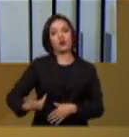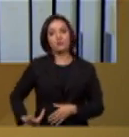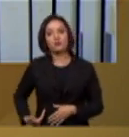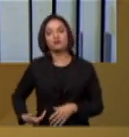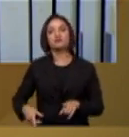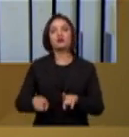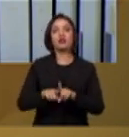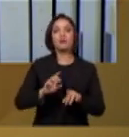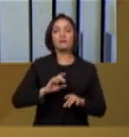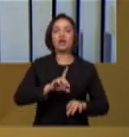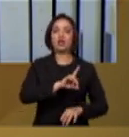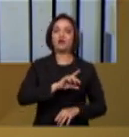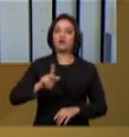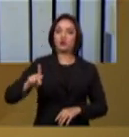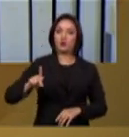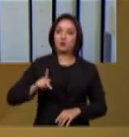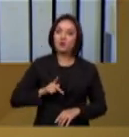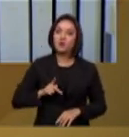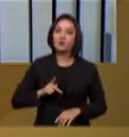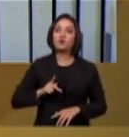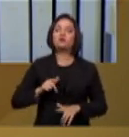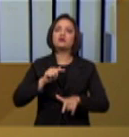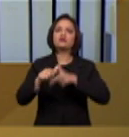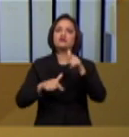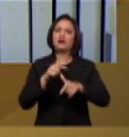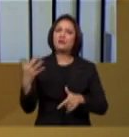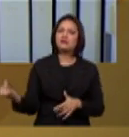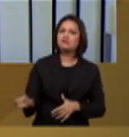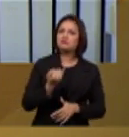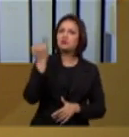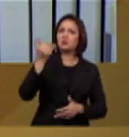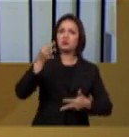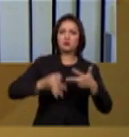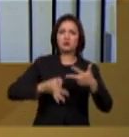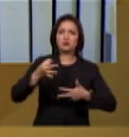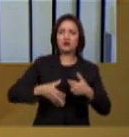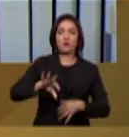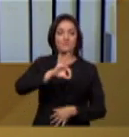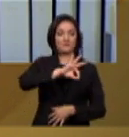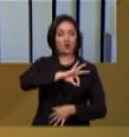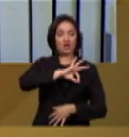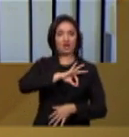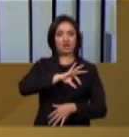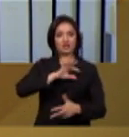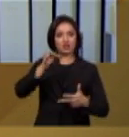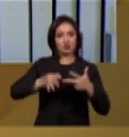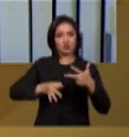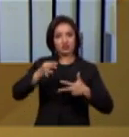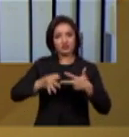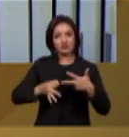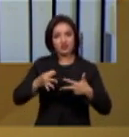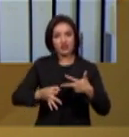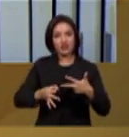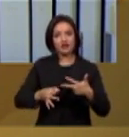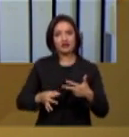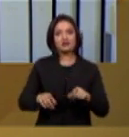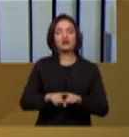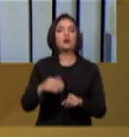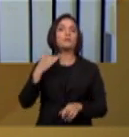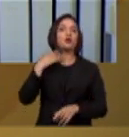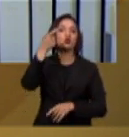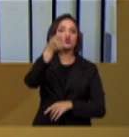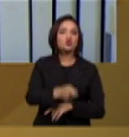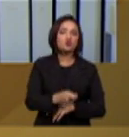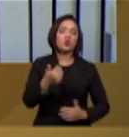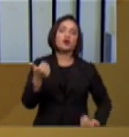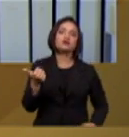Defensoria Pública, às funções essenciais à Justiça, à Polícia Judiciária, aos nossos juízes auxiliares